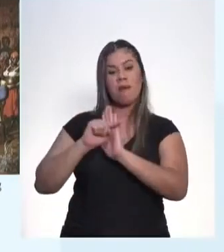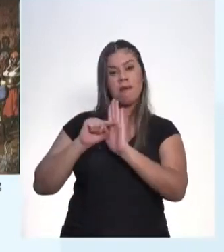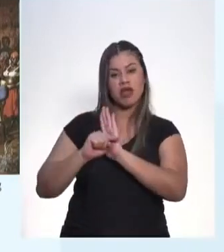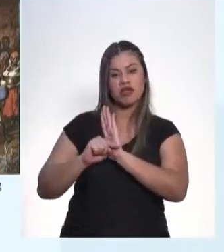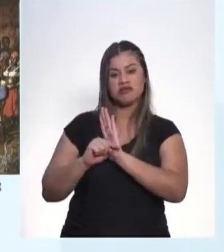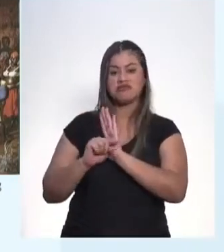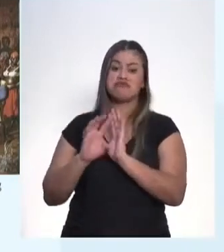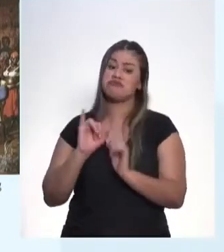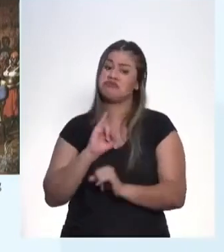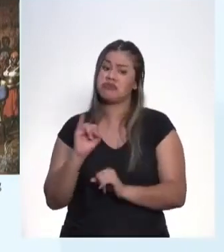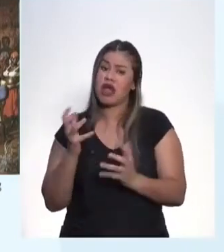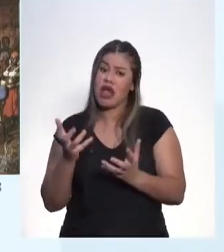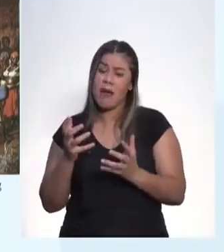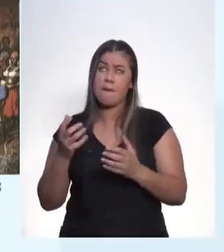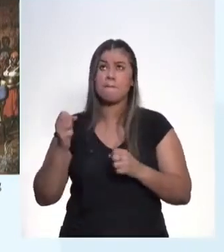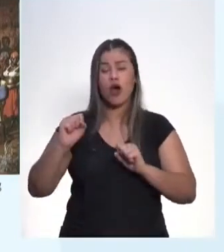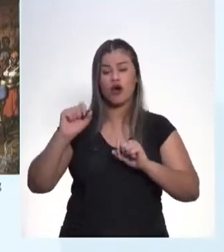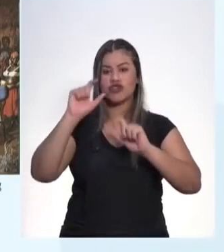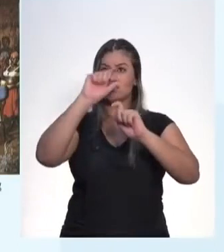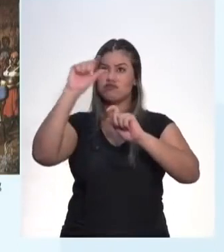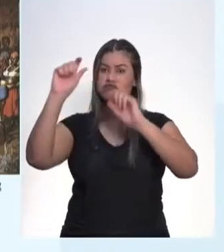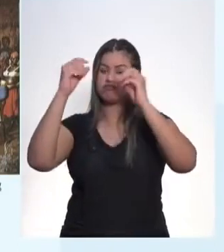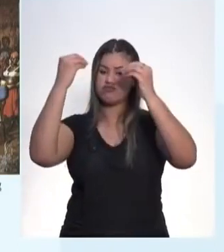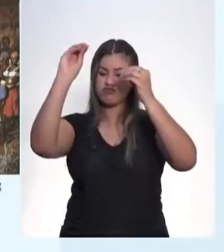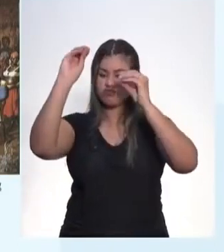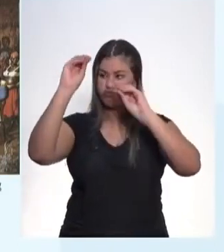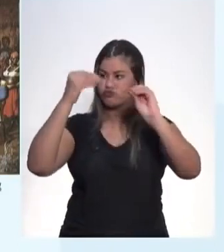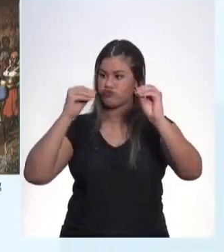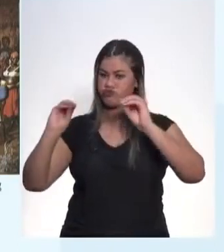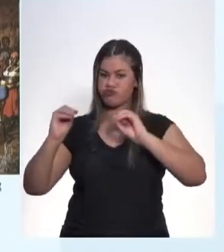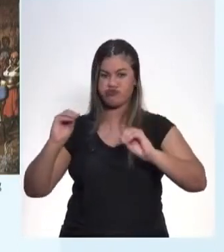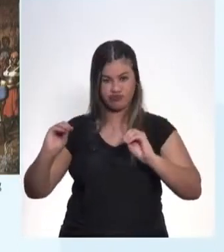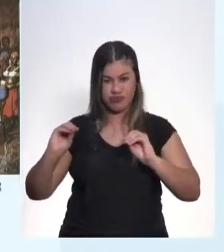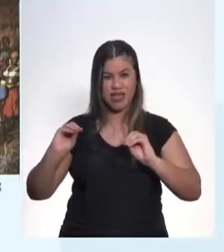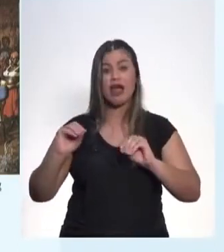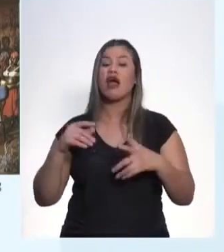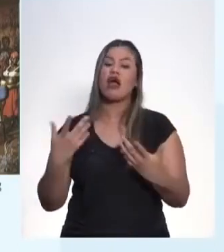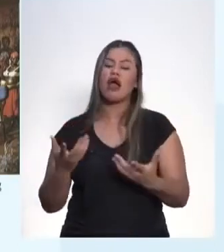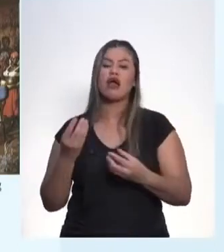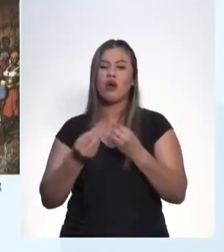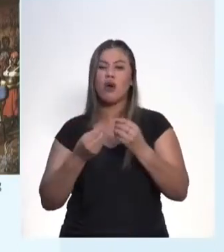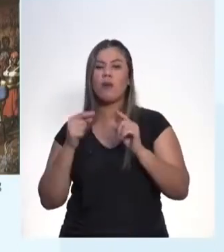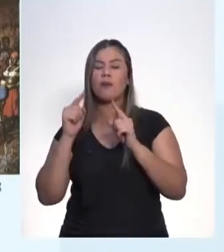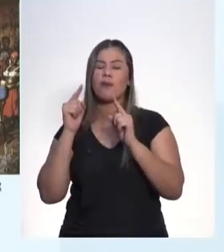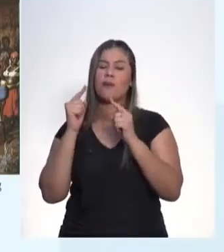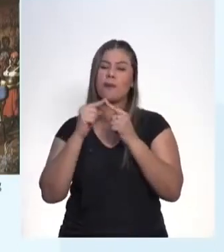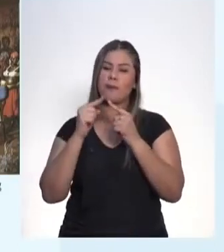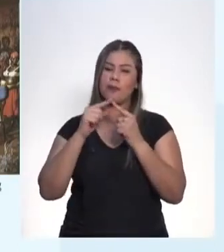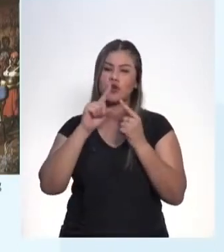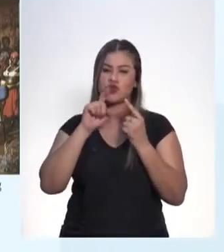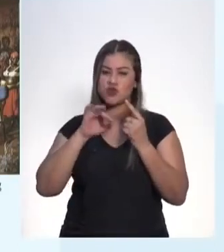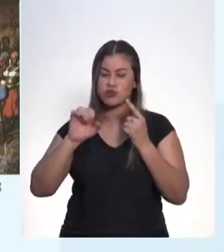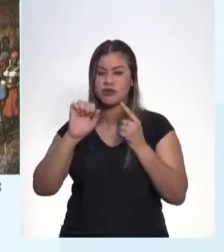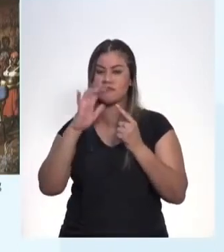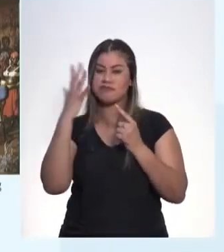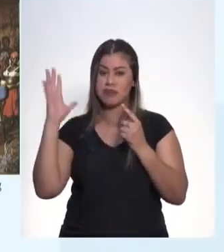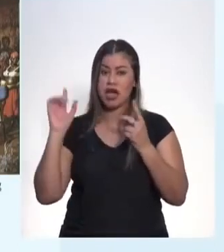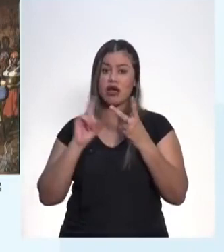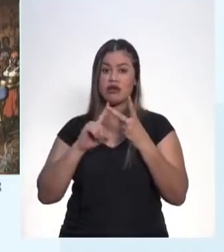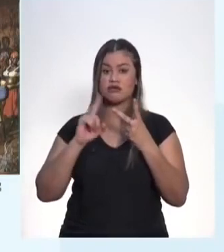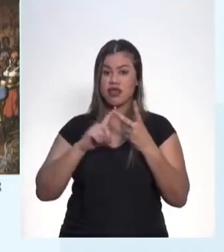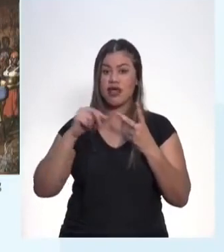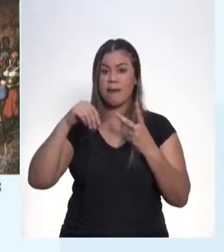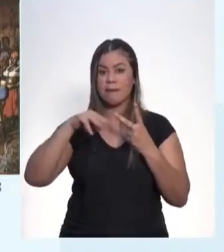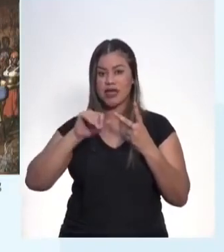sintetize suas pesquisas em um mapa mental, mas pesquise sobre Nelson Mandela e Zumbi dos Palmares e faça aí as